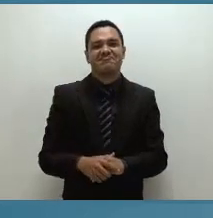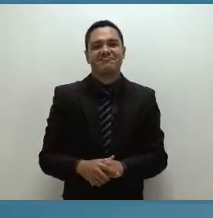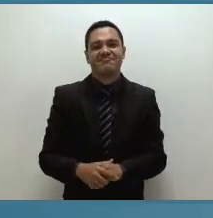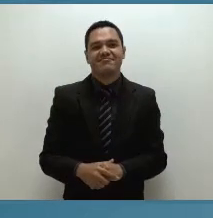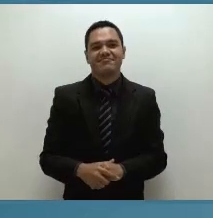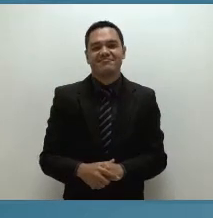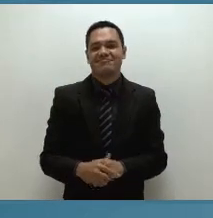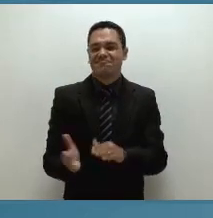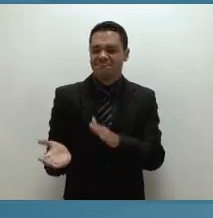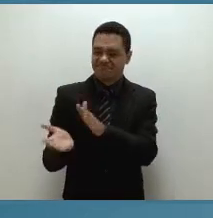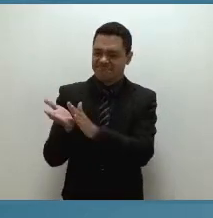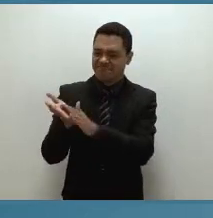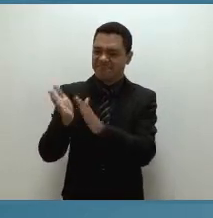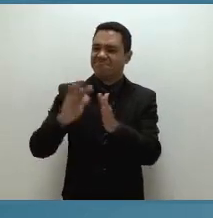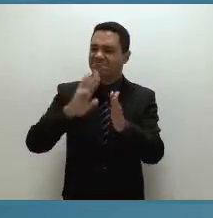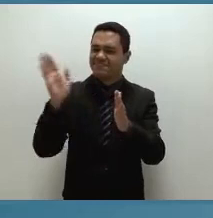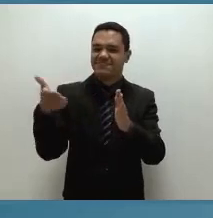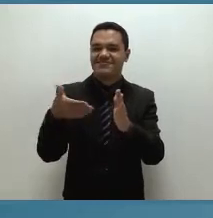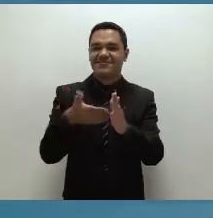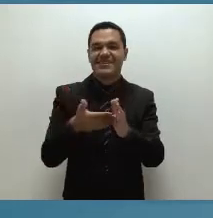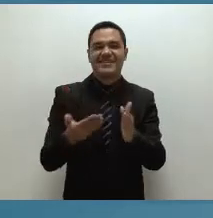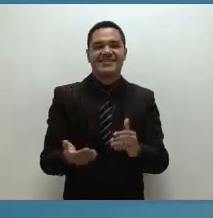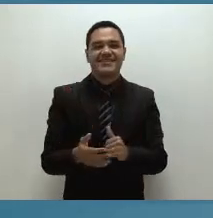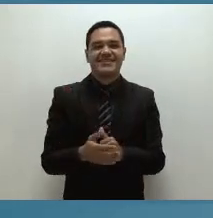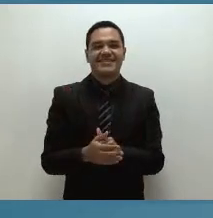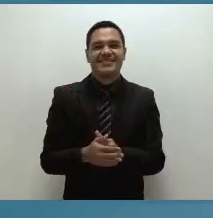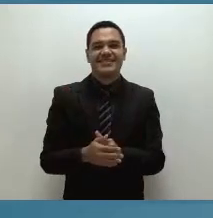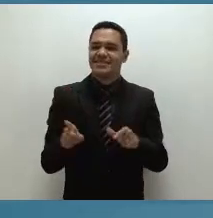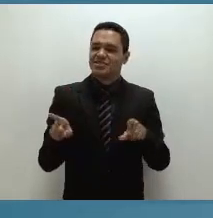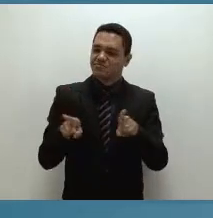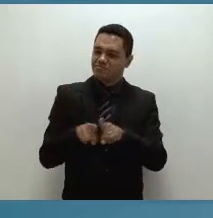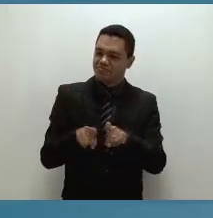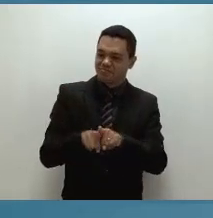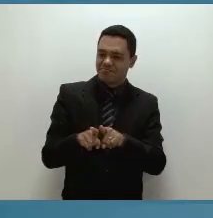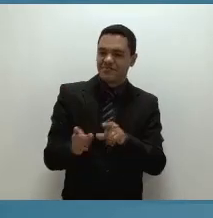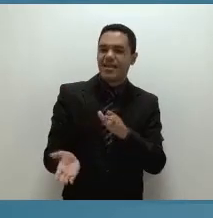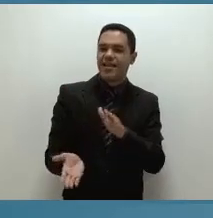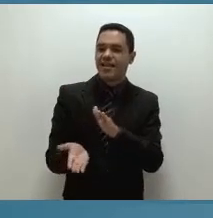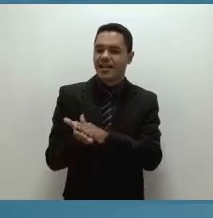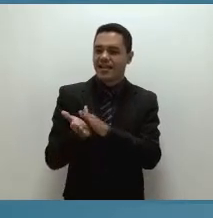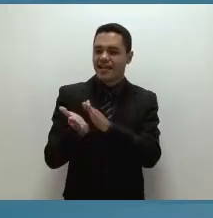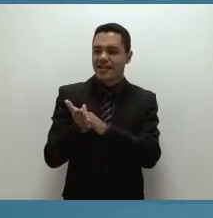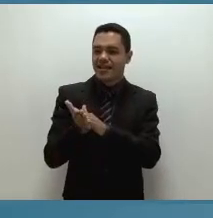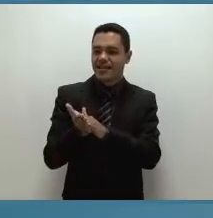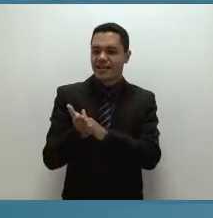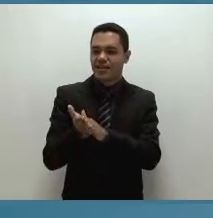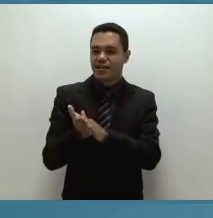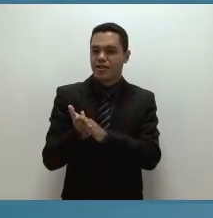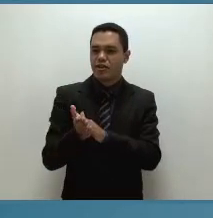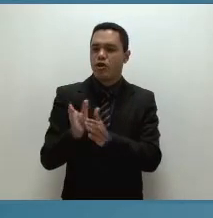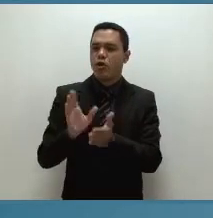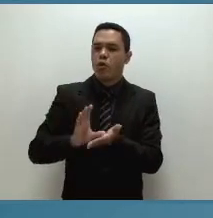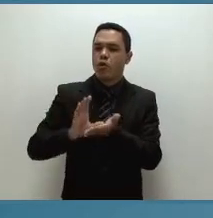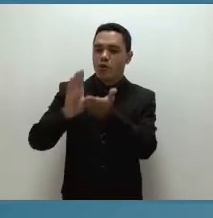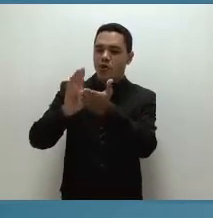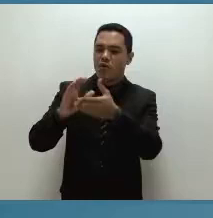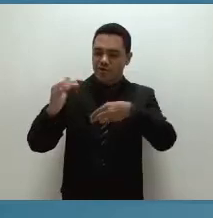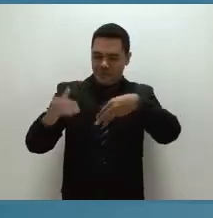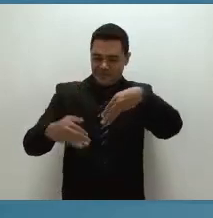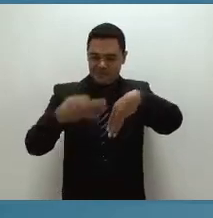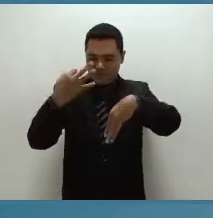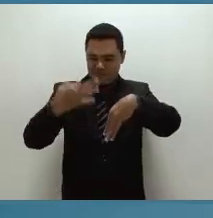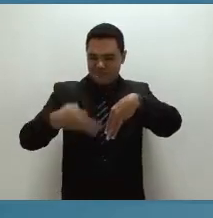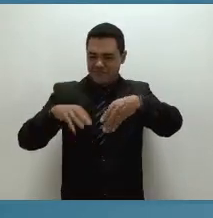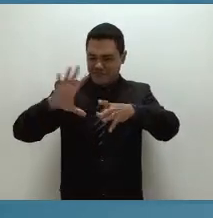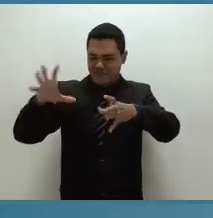parabéns a todos e, igualmente, parabéns ao Conselho da Magistratura, seus